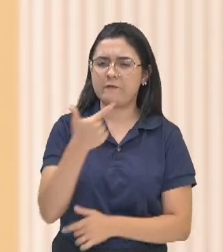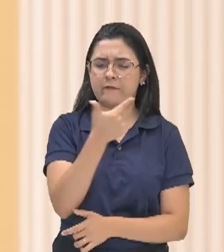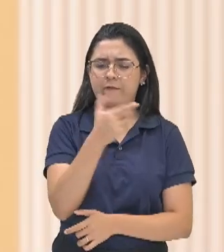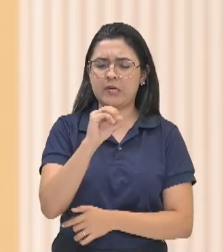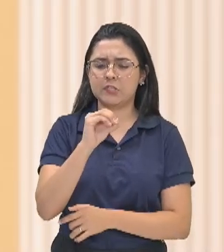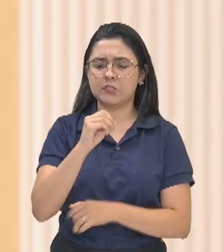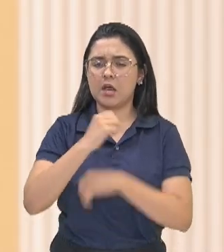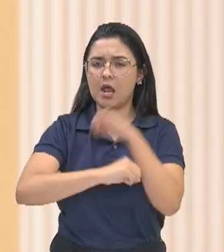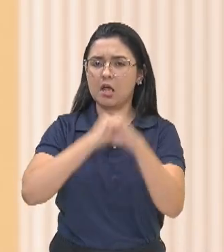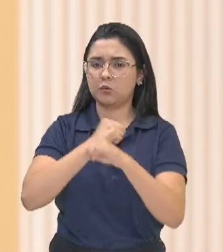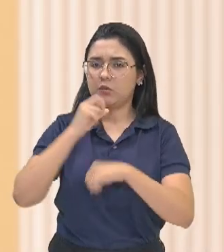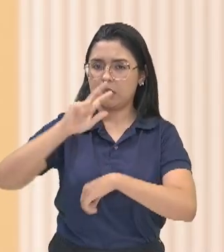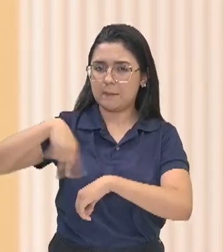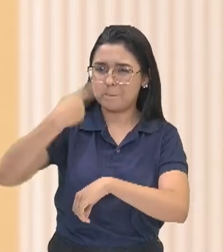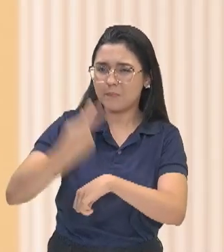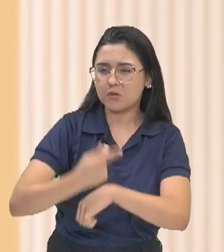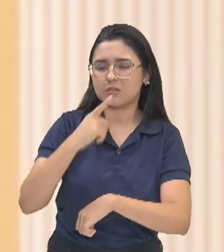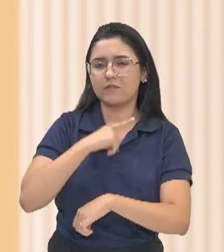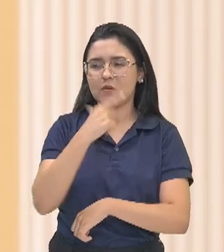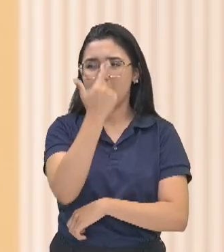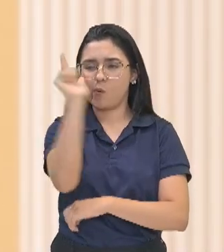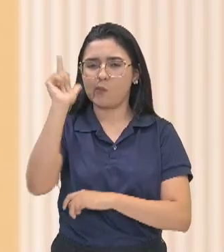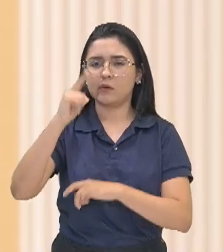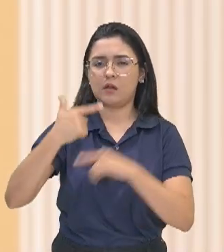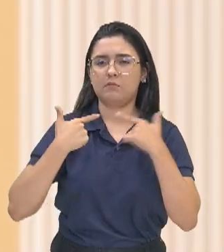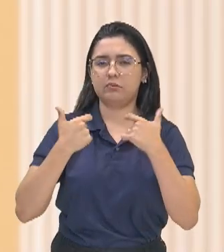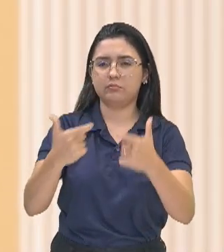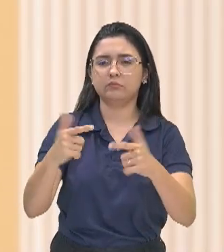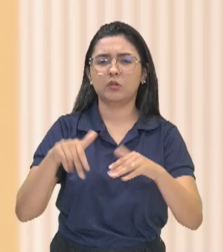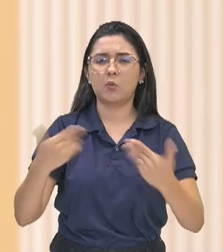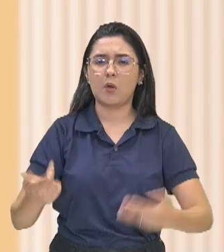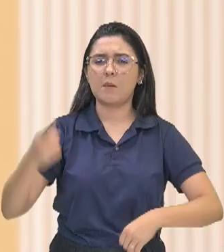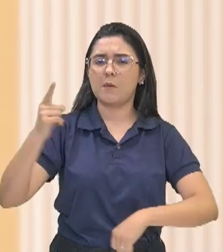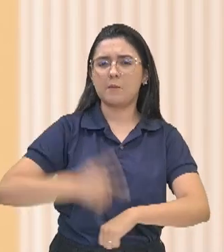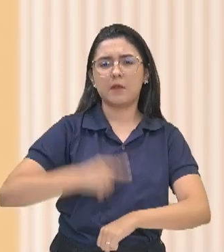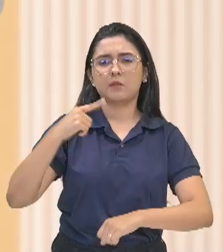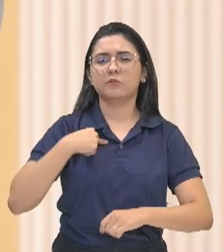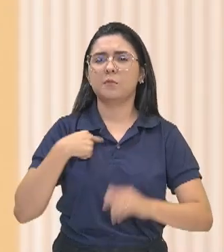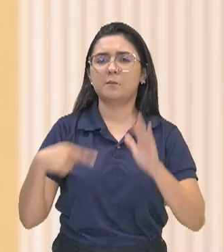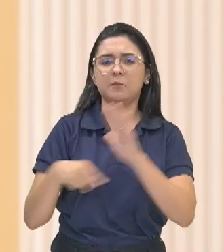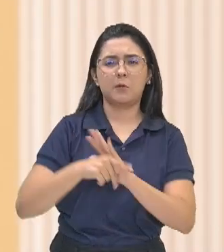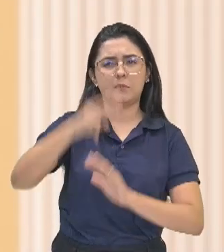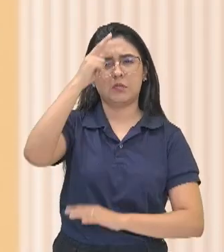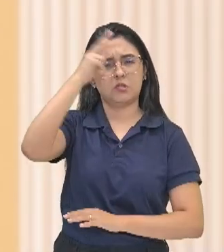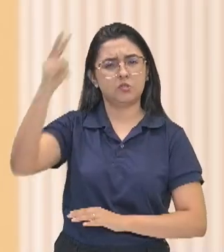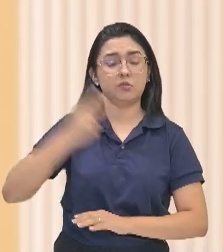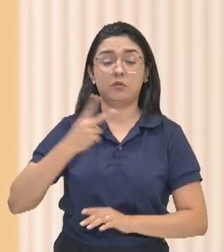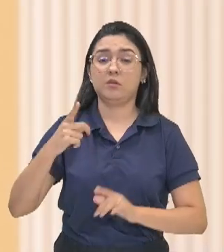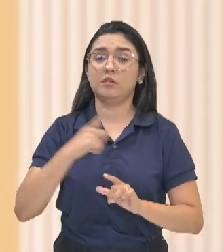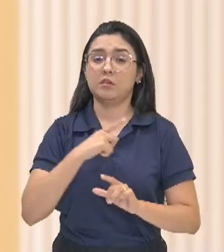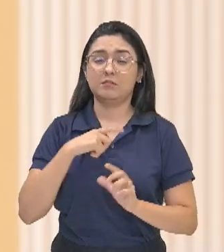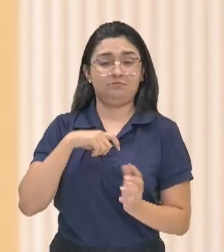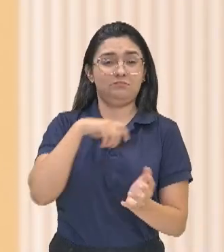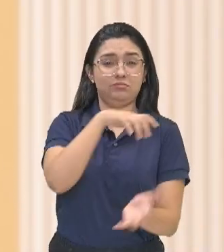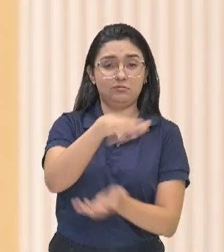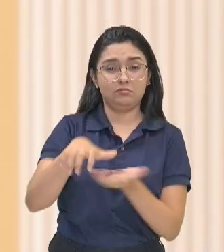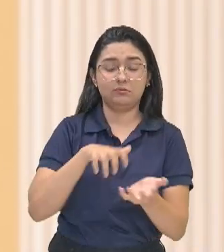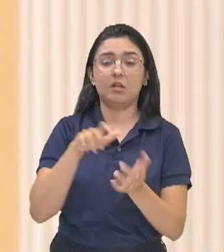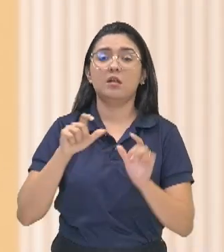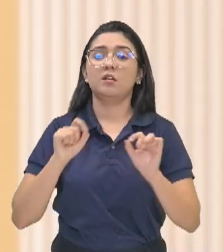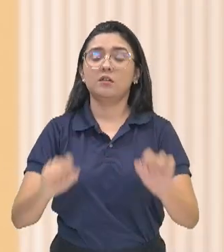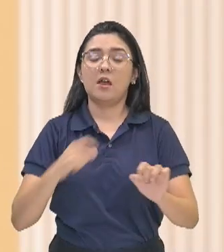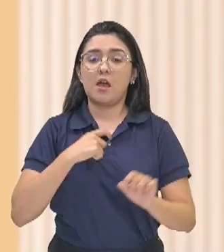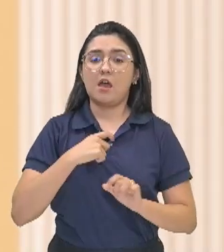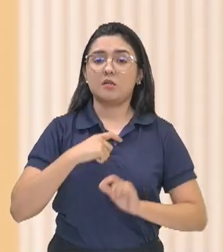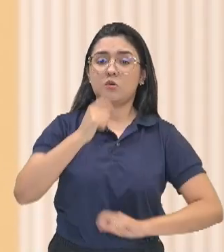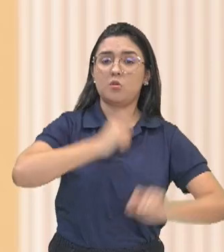depois, então nós estamos falando de momentos na história que deu assim uma abalada geral, né, na economia,